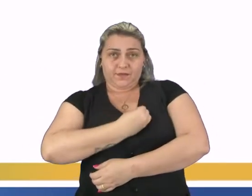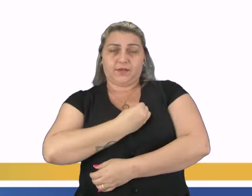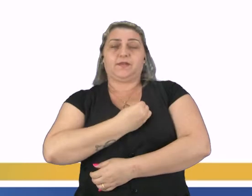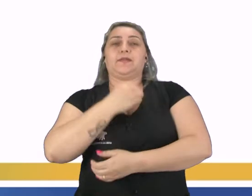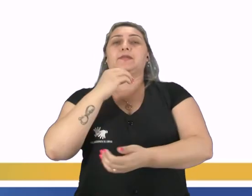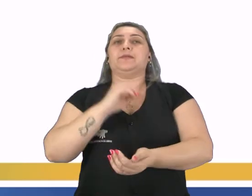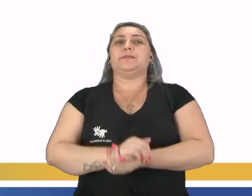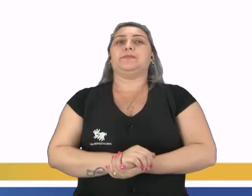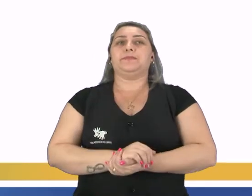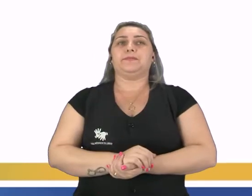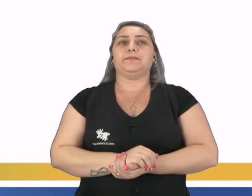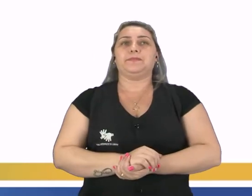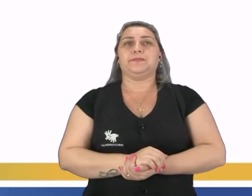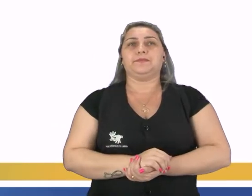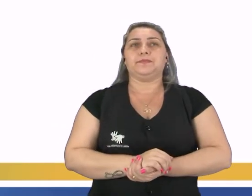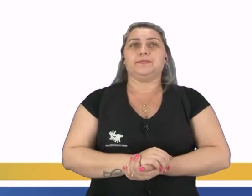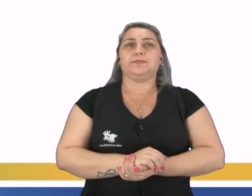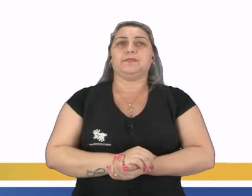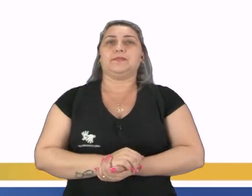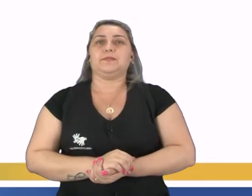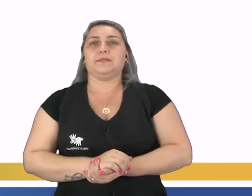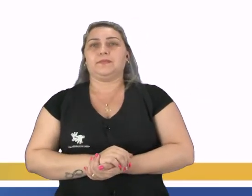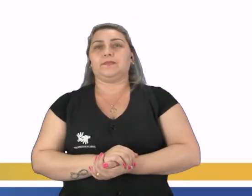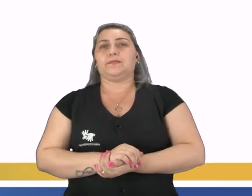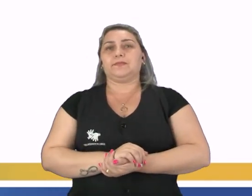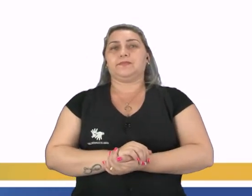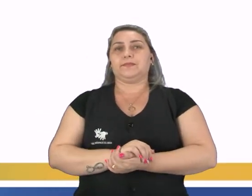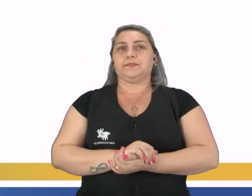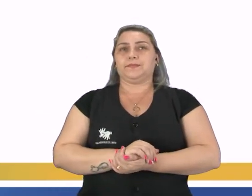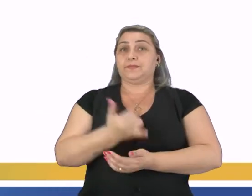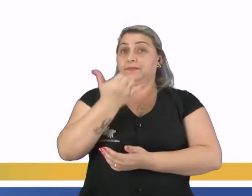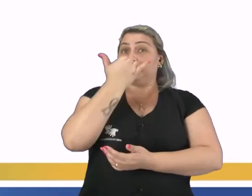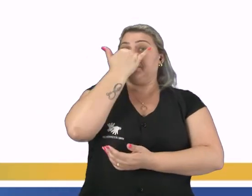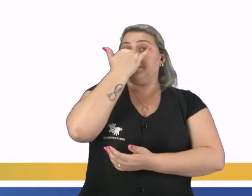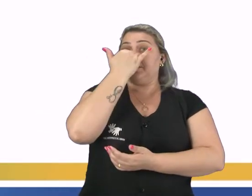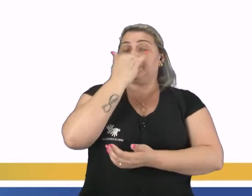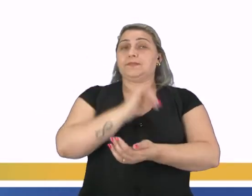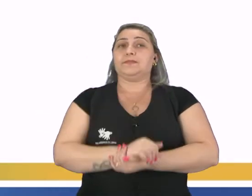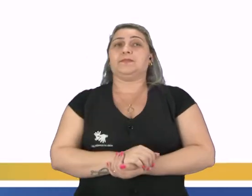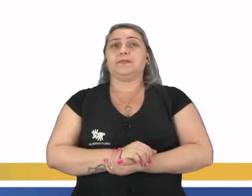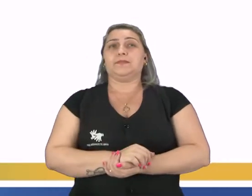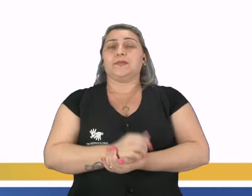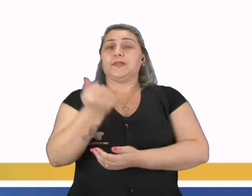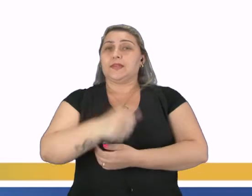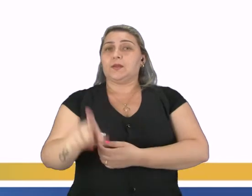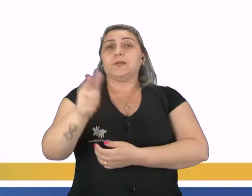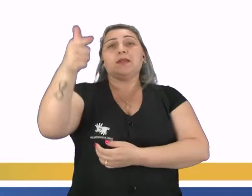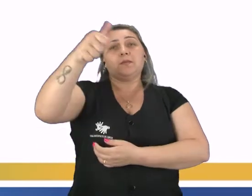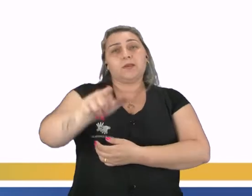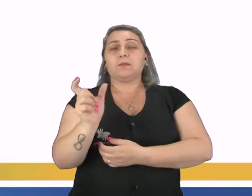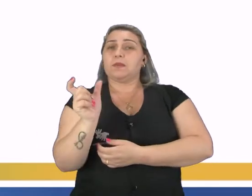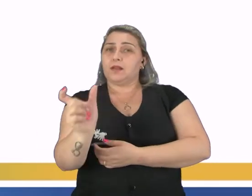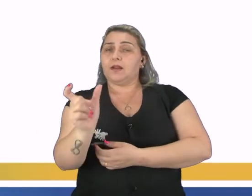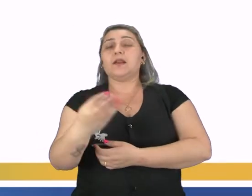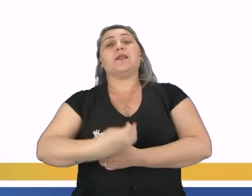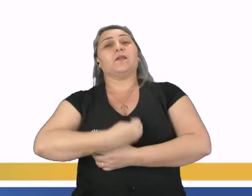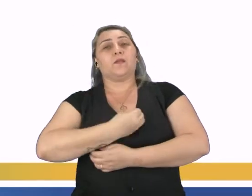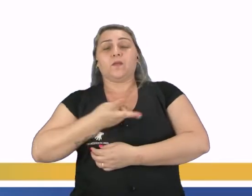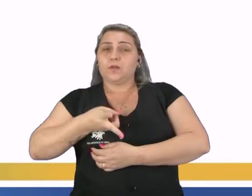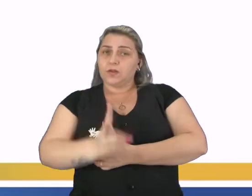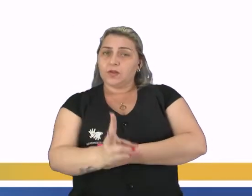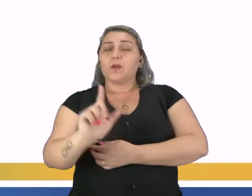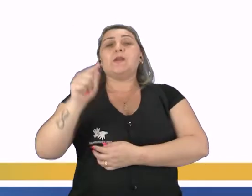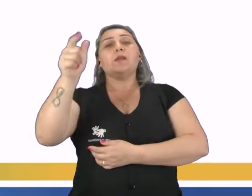Grávida sobreviveu a acidente, sobrevive a acidente. Não é necessário repetir que ela está viva com